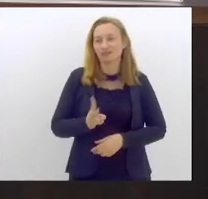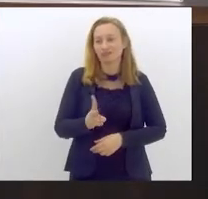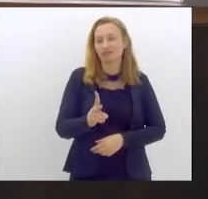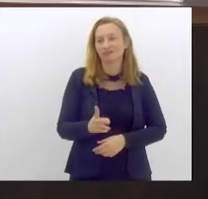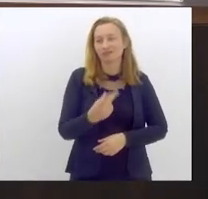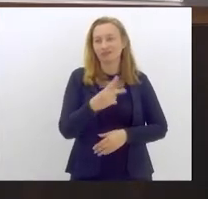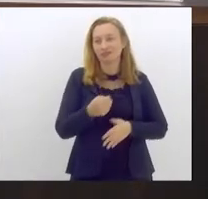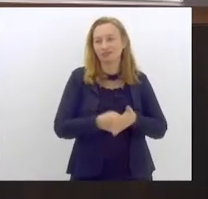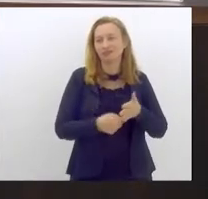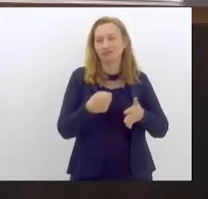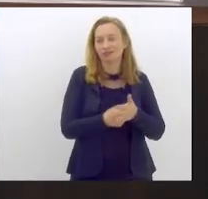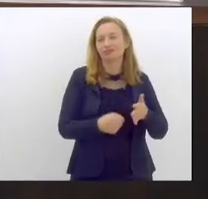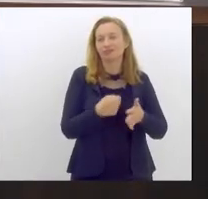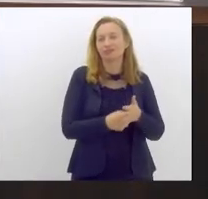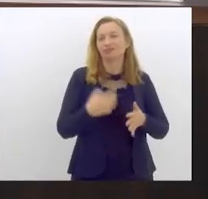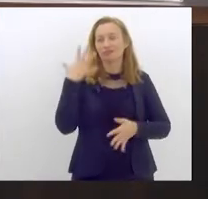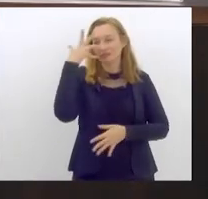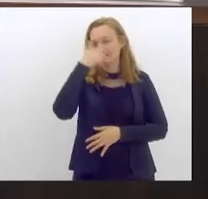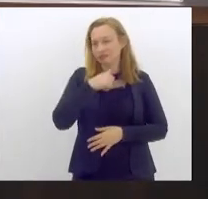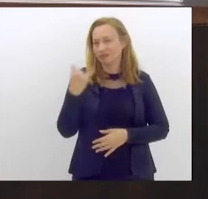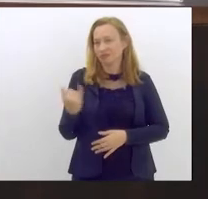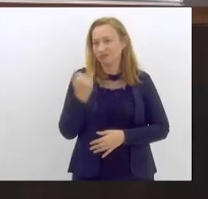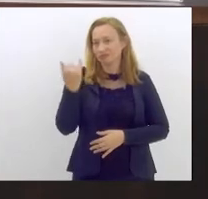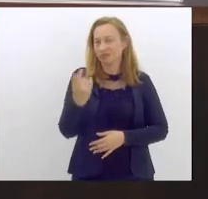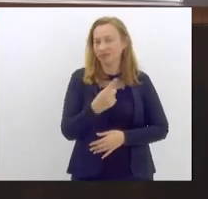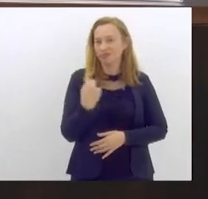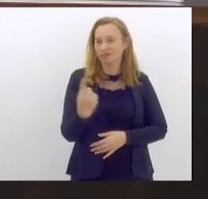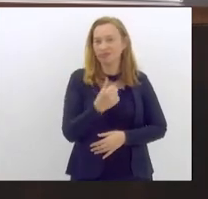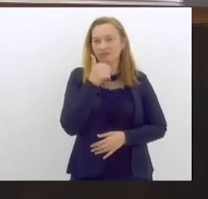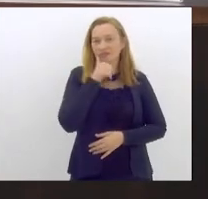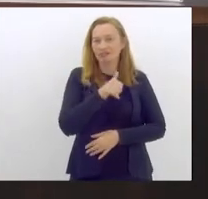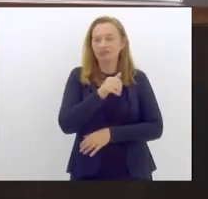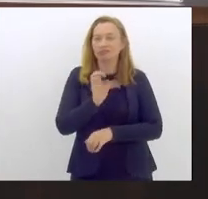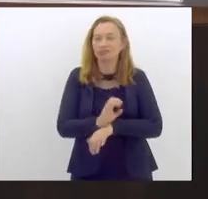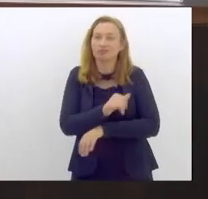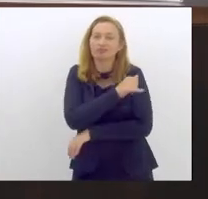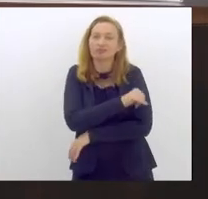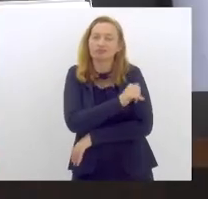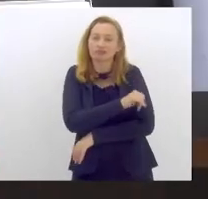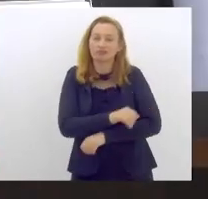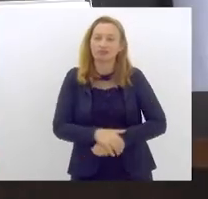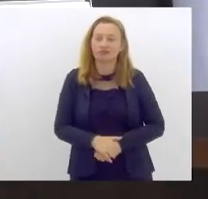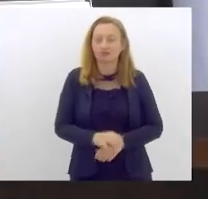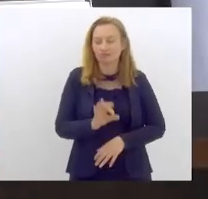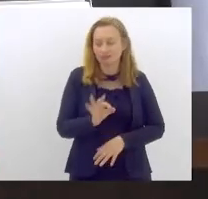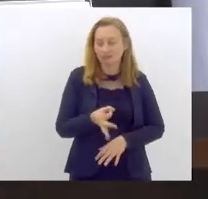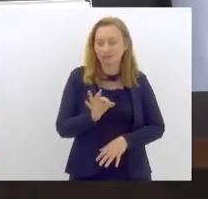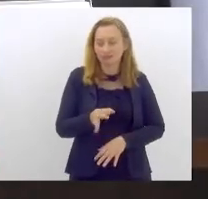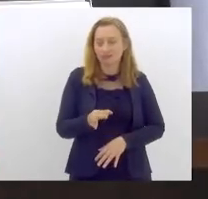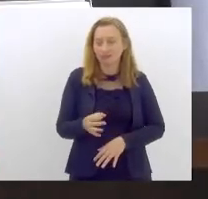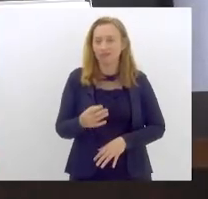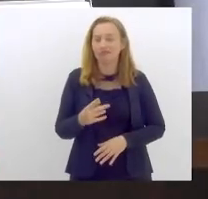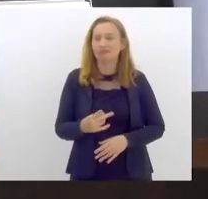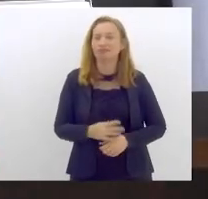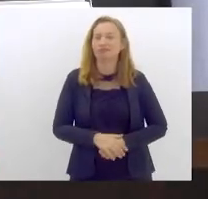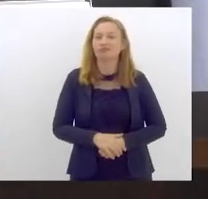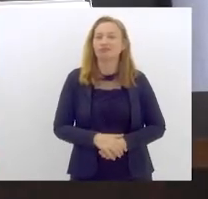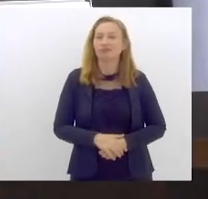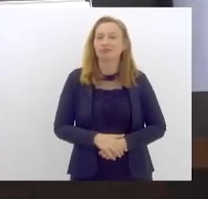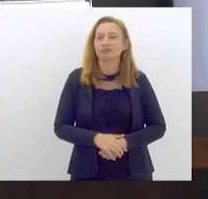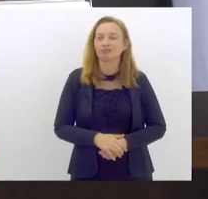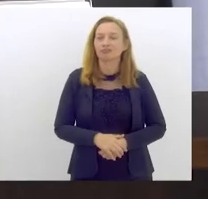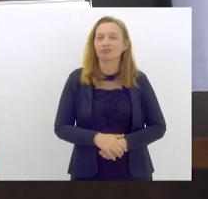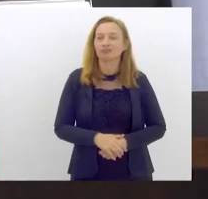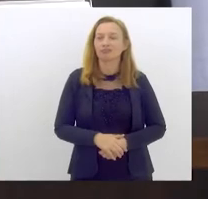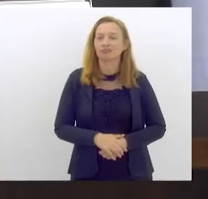essa sua luta que é tão linda tão importante para as nossas mulheres no estado do Rio de Janeiro e tenho certeza a sua contribuição para